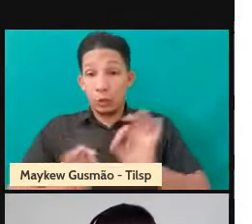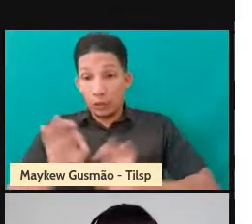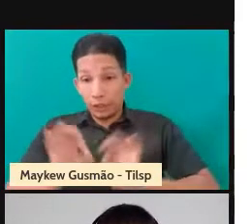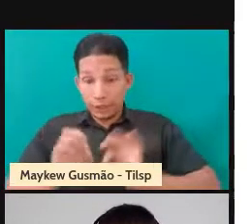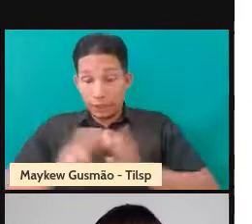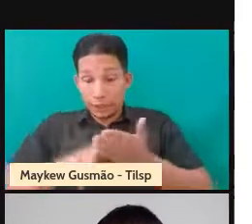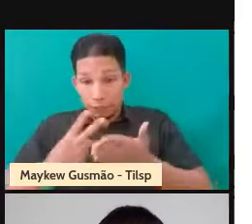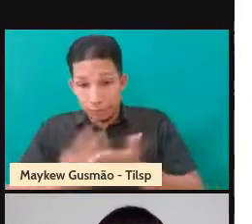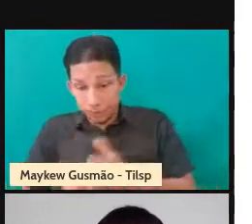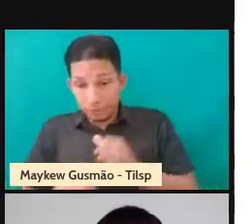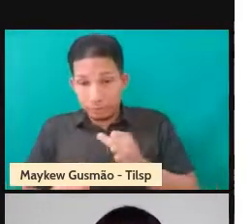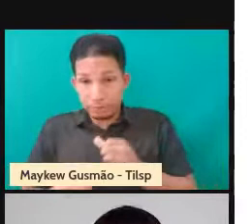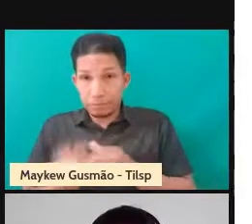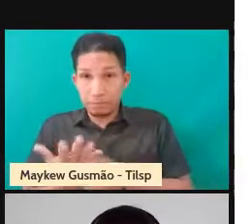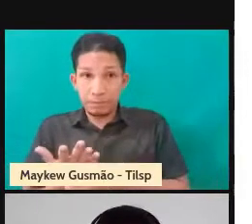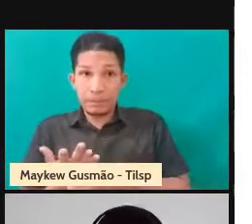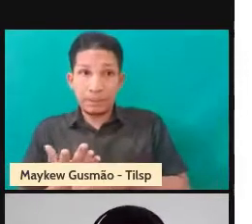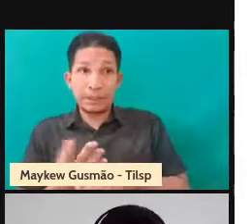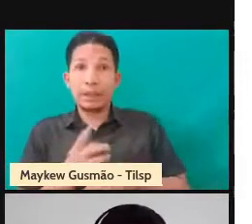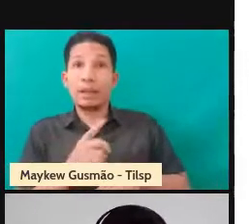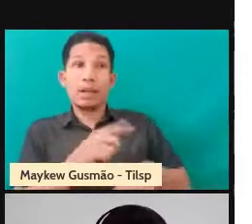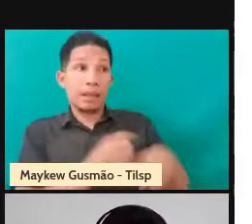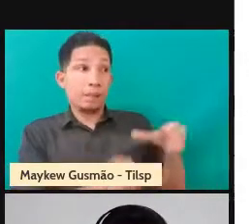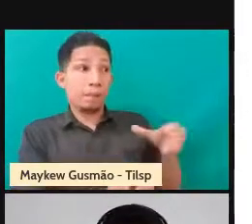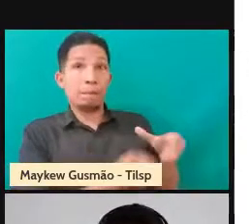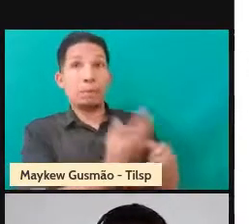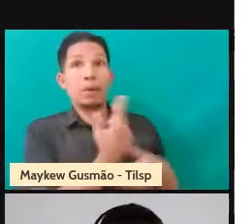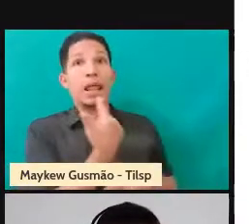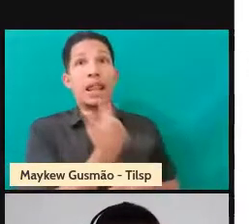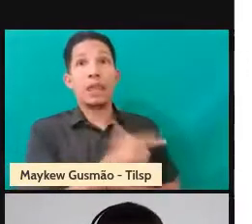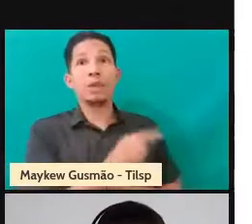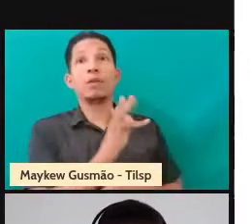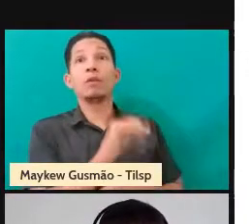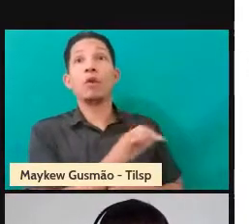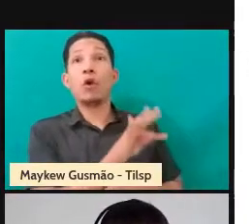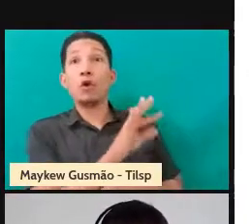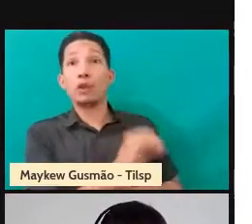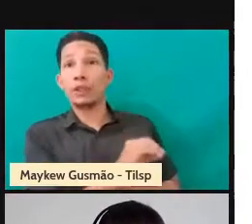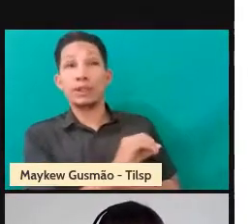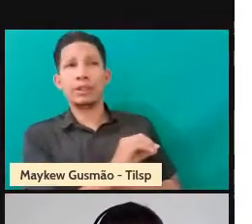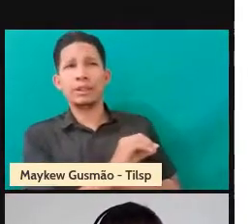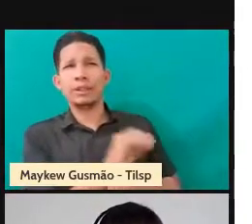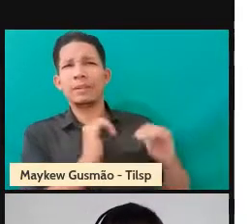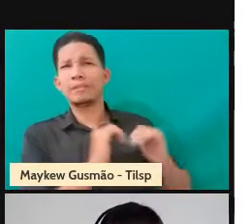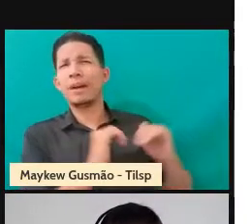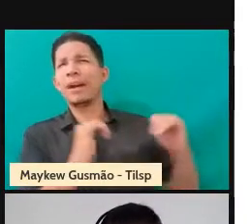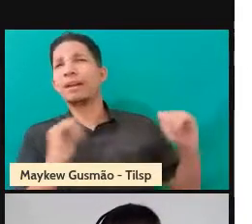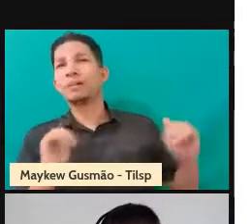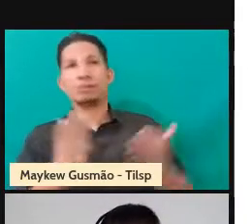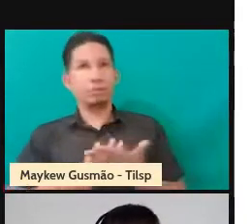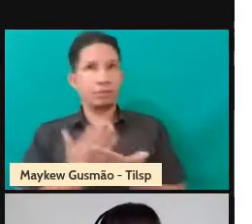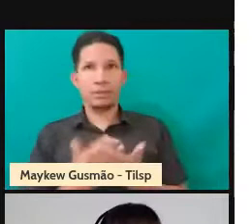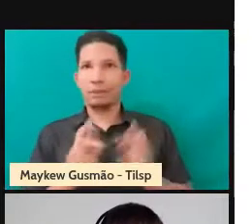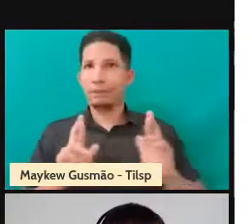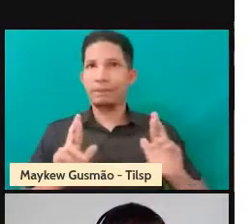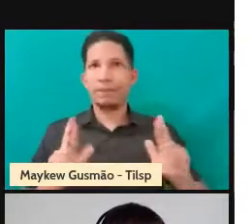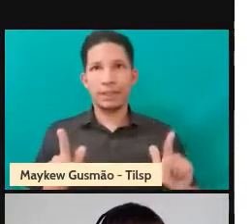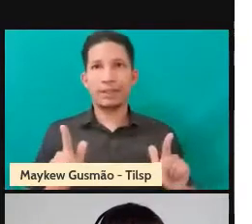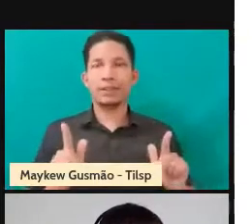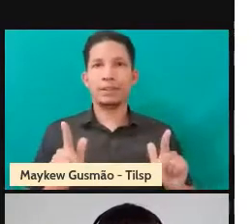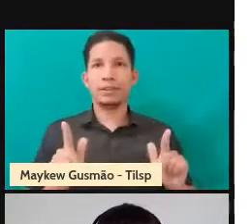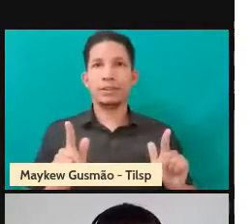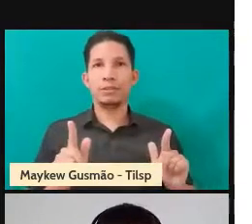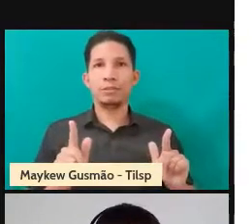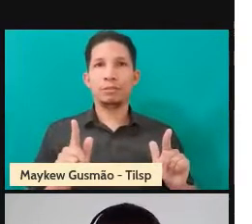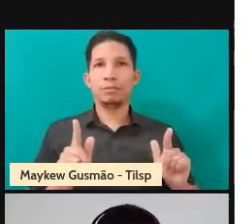ele é apartado no momento da produção da língua-fonte, o que a gente não vê aqui na interpretação. Nós estamos